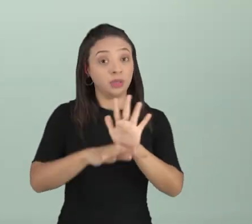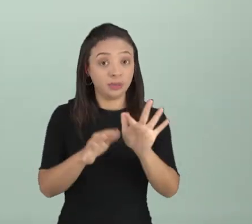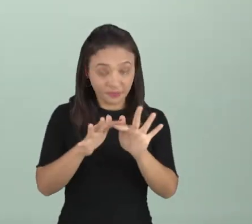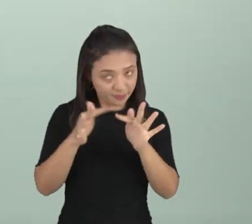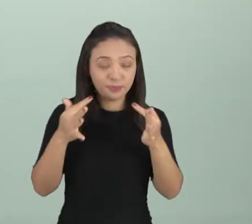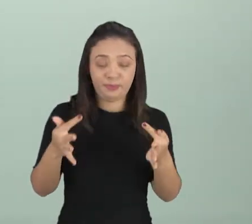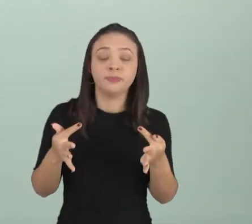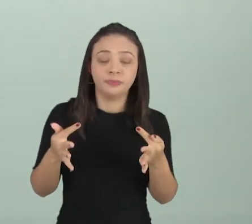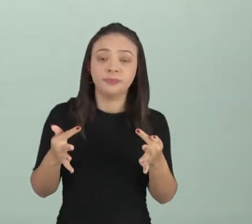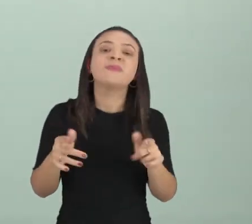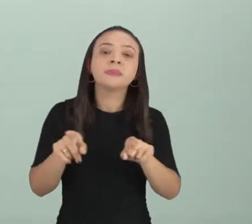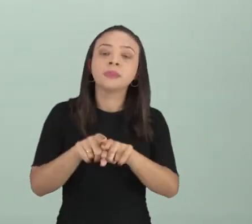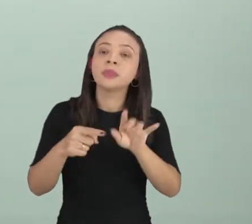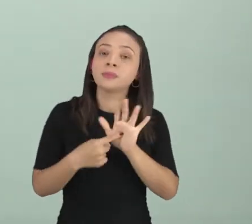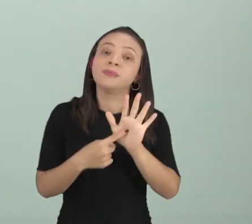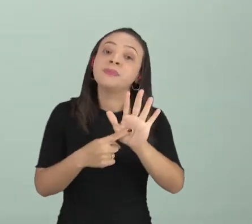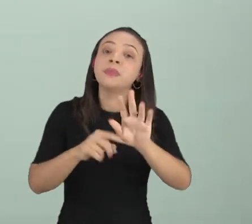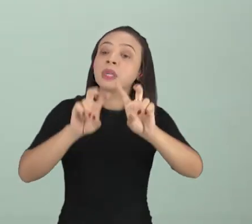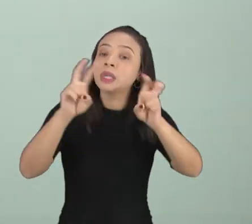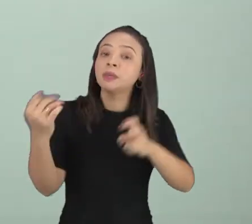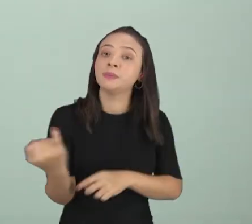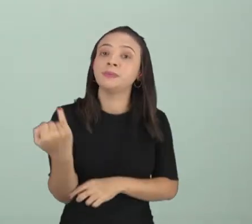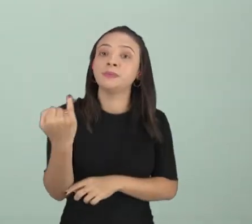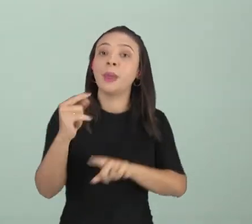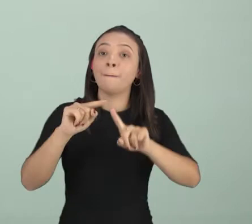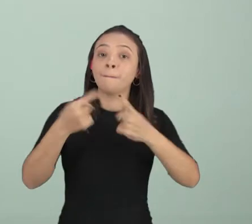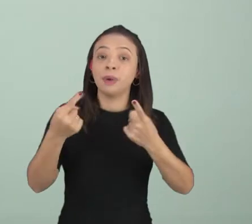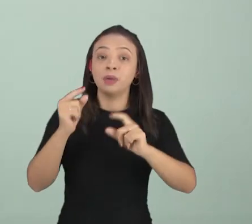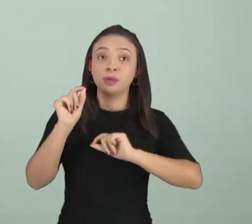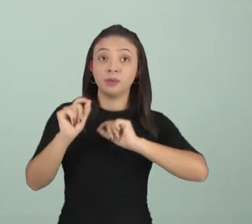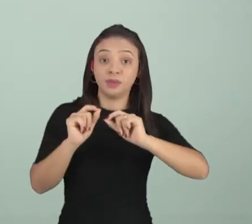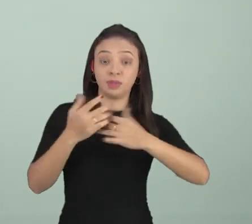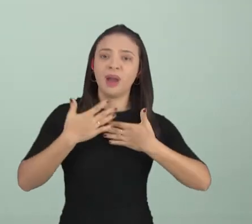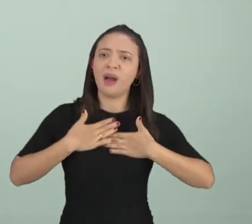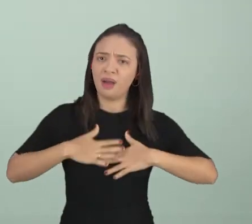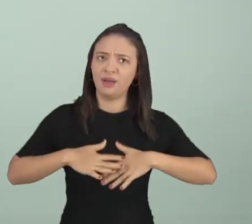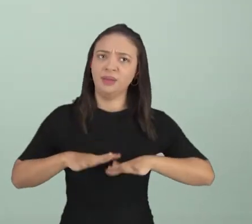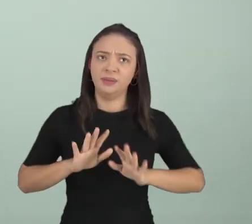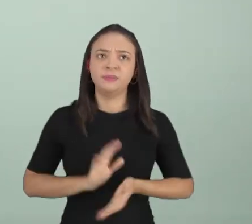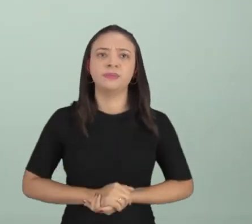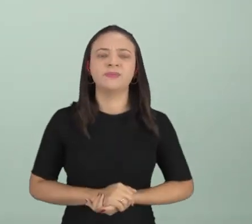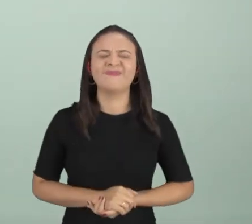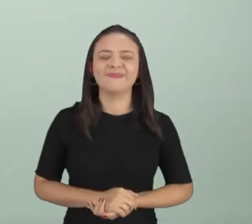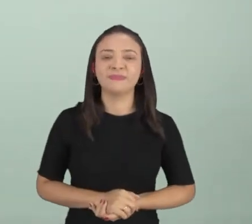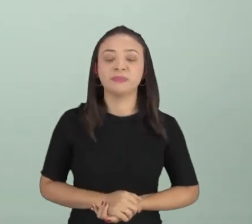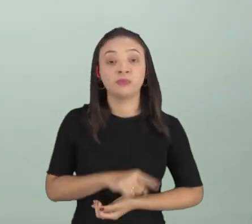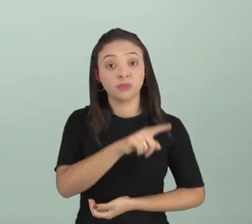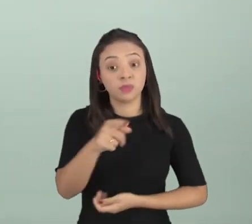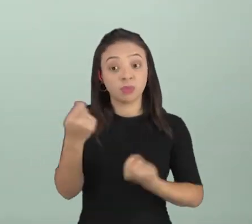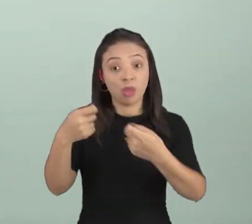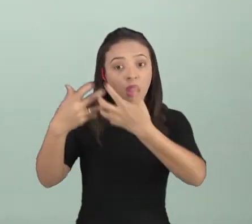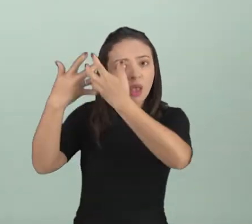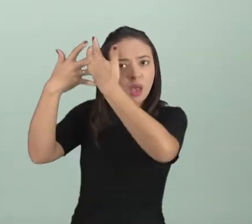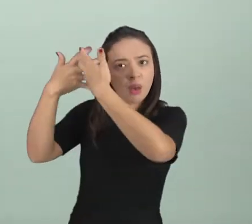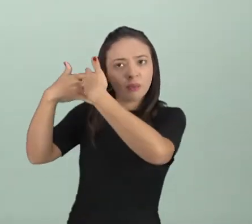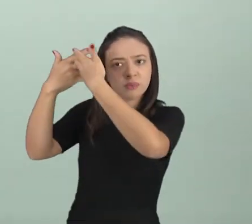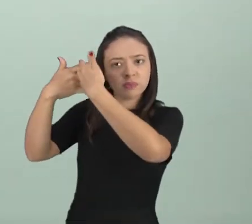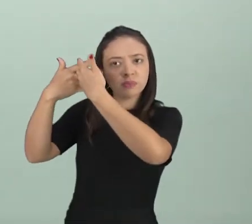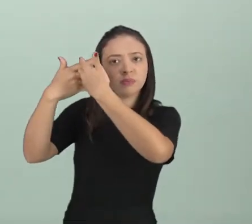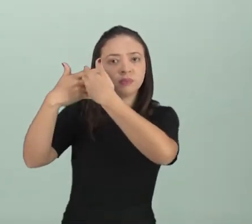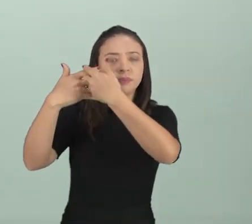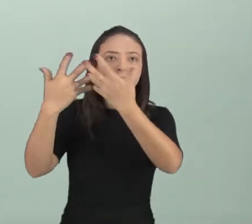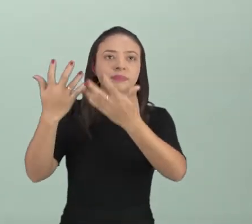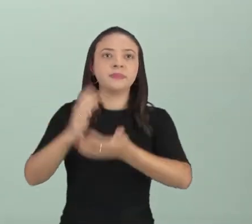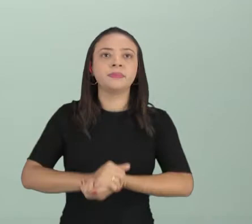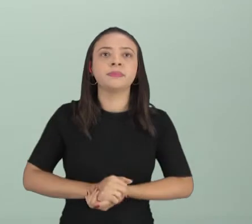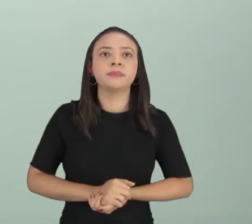simples, que traz temas importantes, mas que é um pouco mais leve, né? Para você pensar, para você refletir.